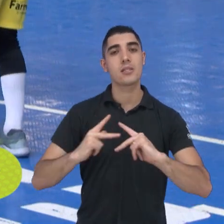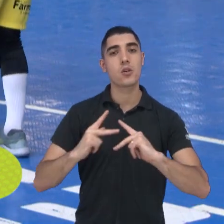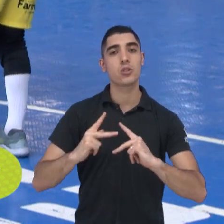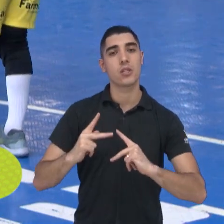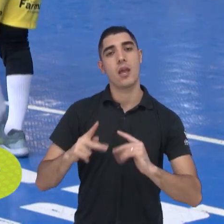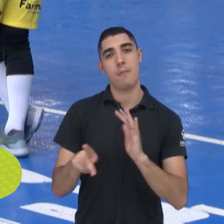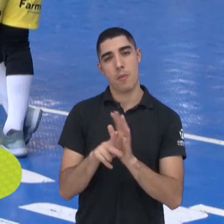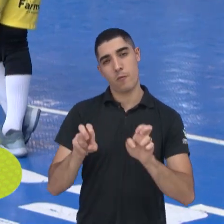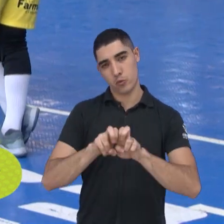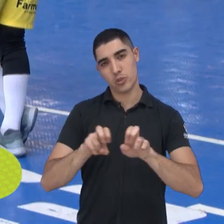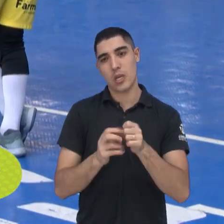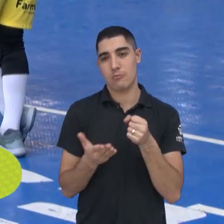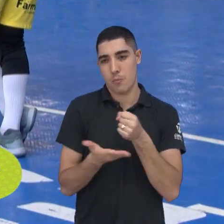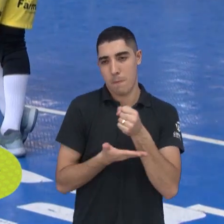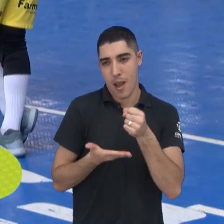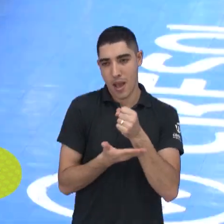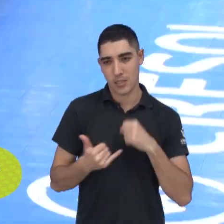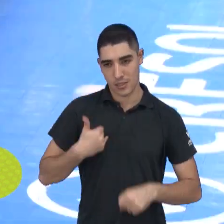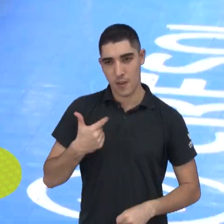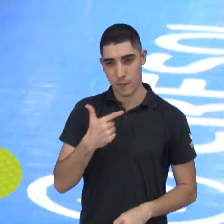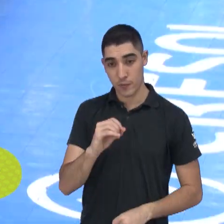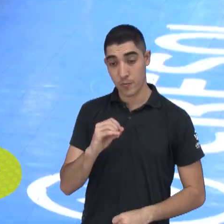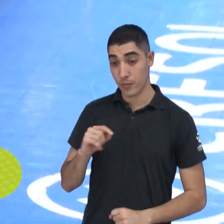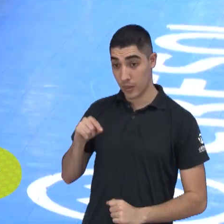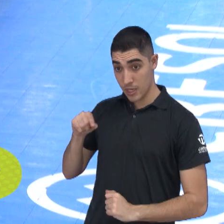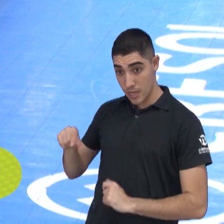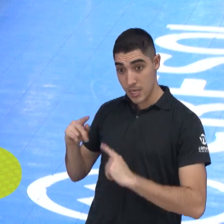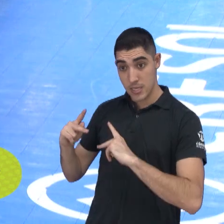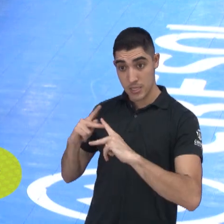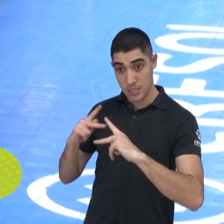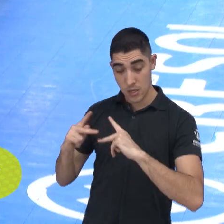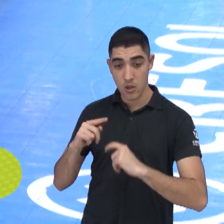São José recebe a equipe do Blumenau de Santa Catarina no